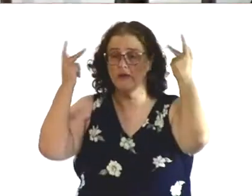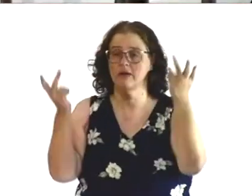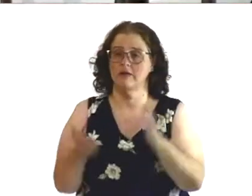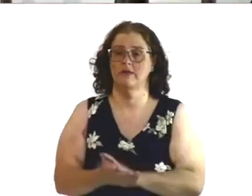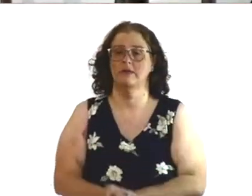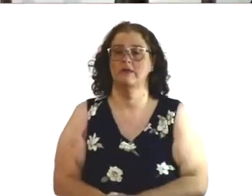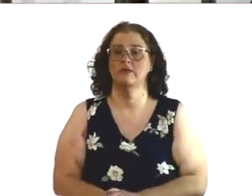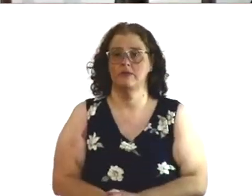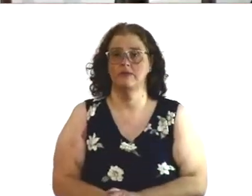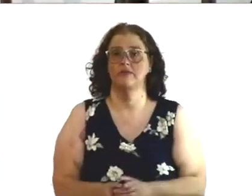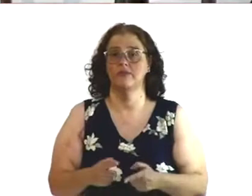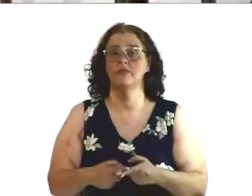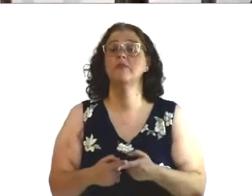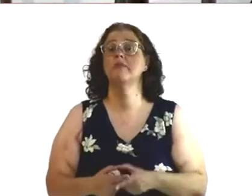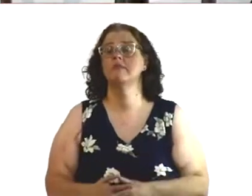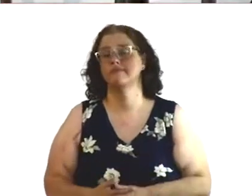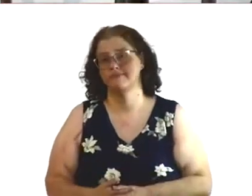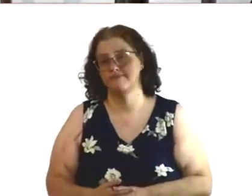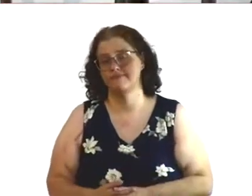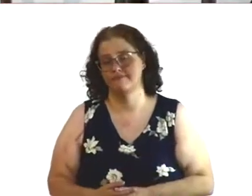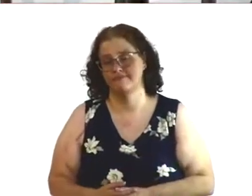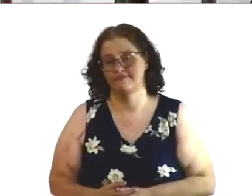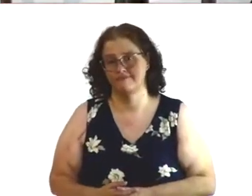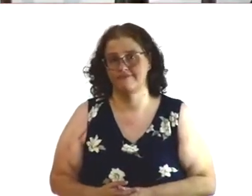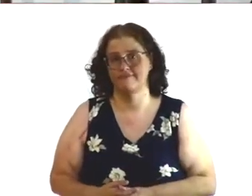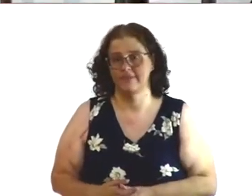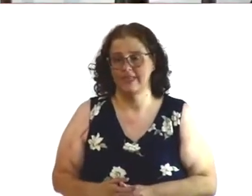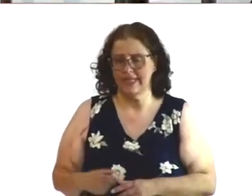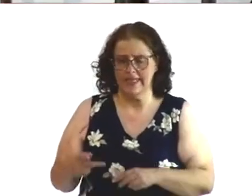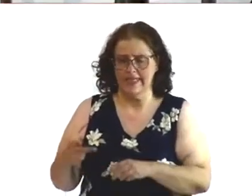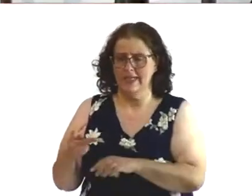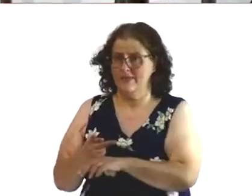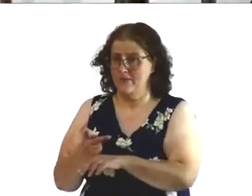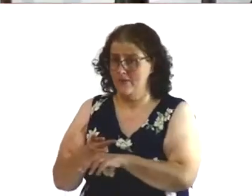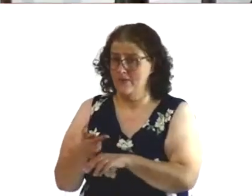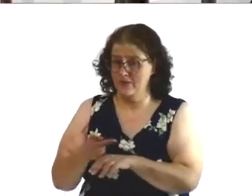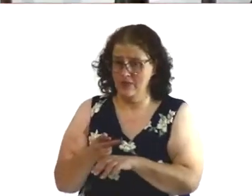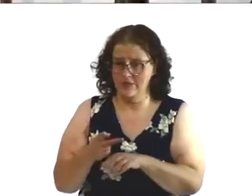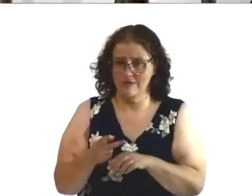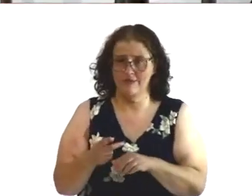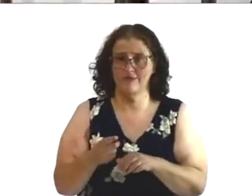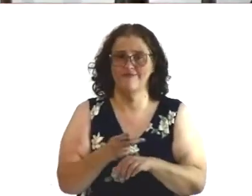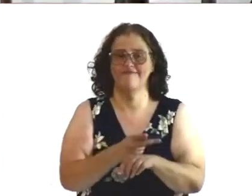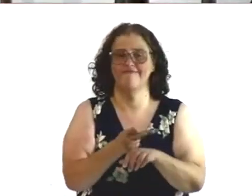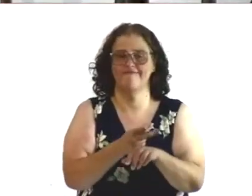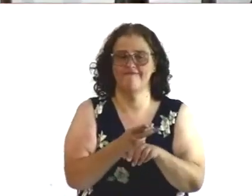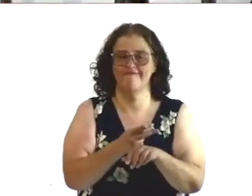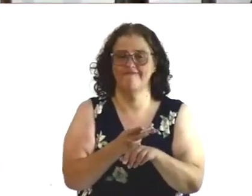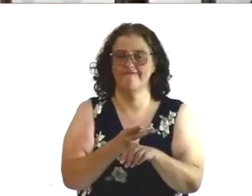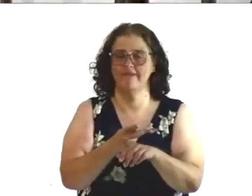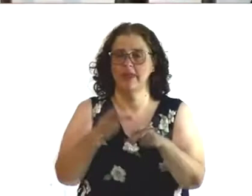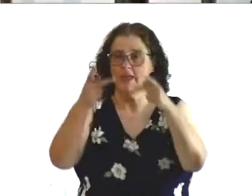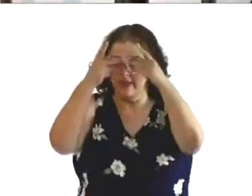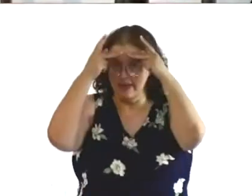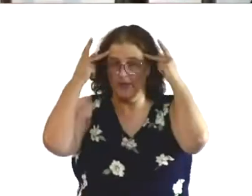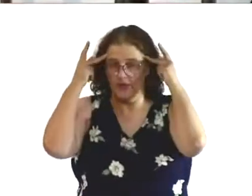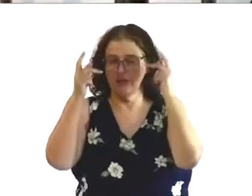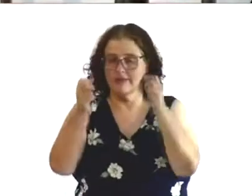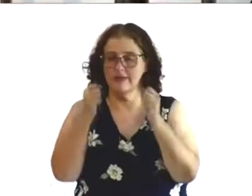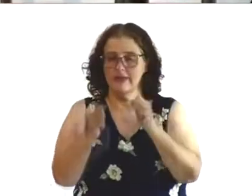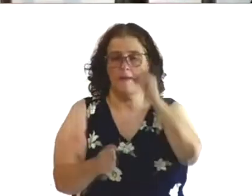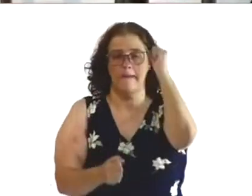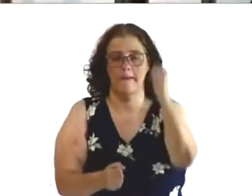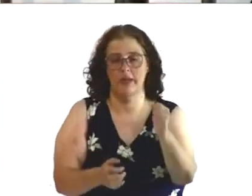Ele é procurado também, não para adorar, mas para morrer, para que se